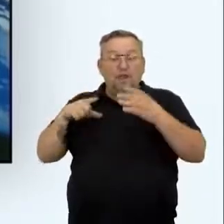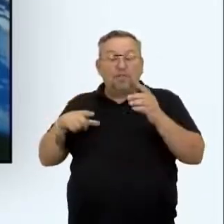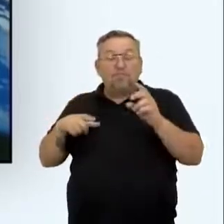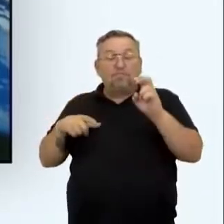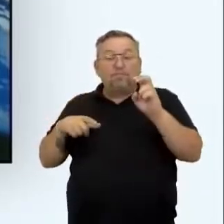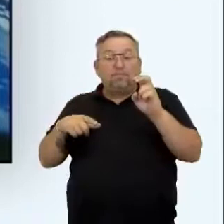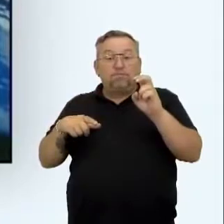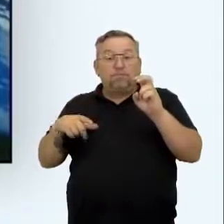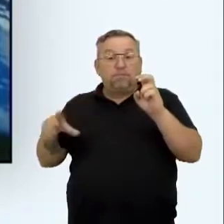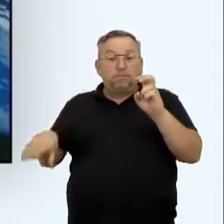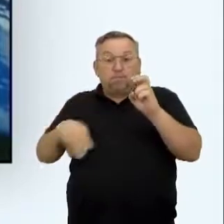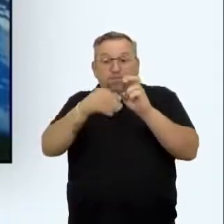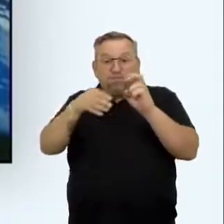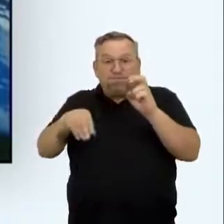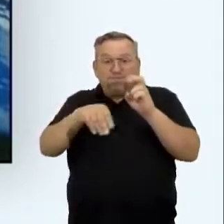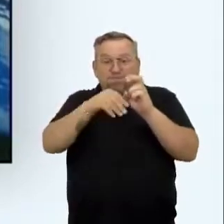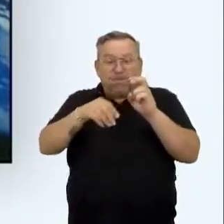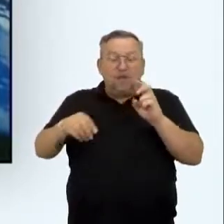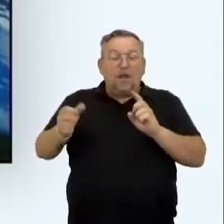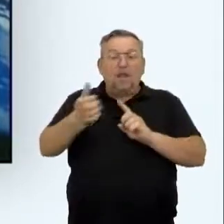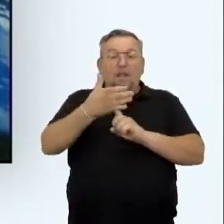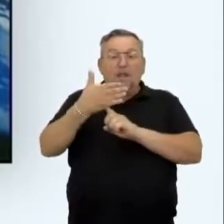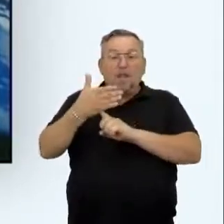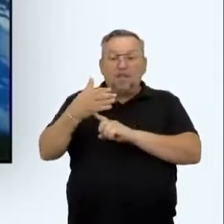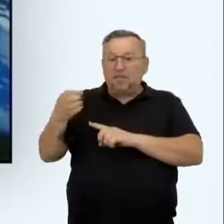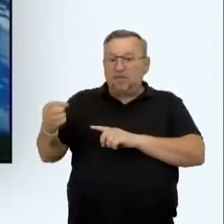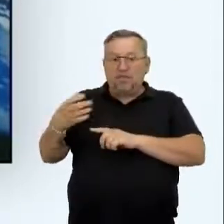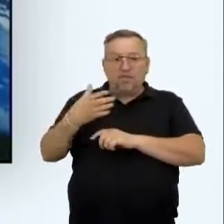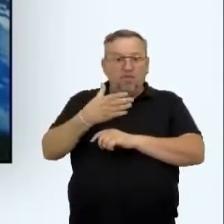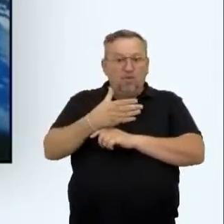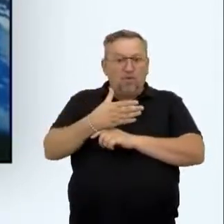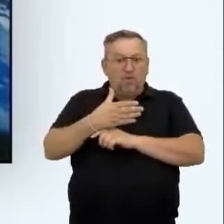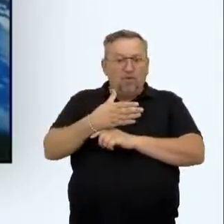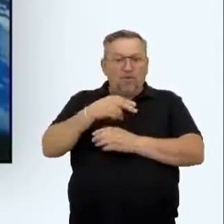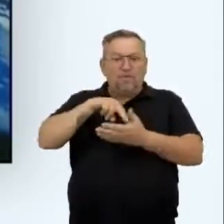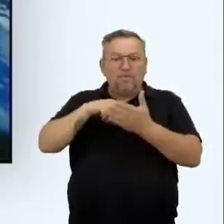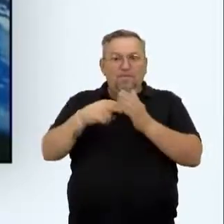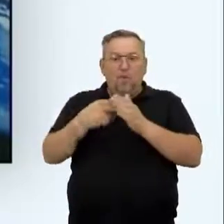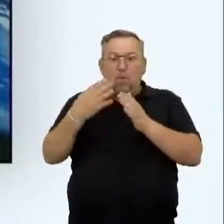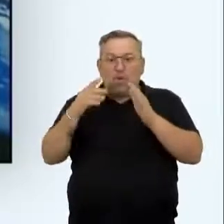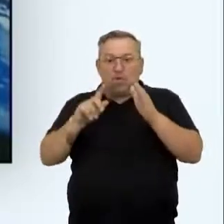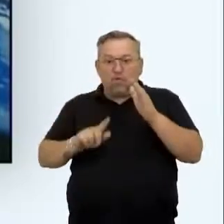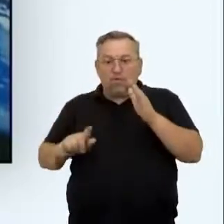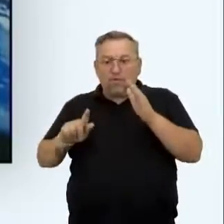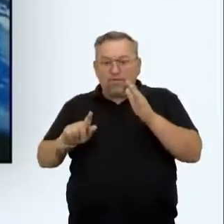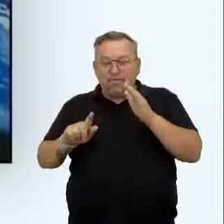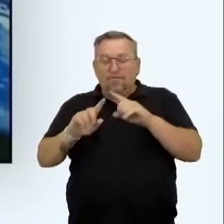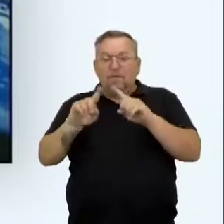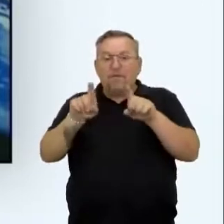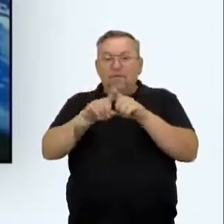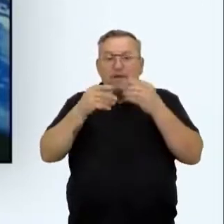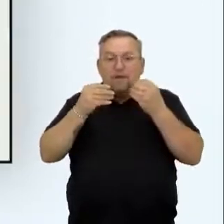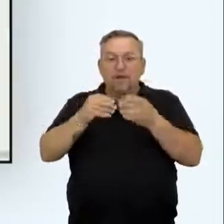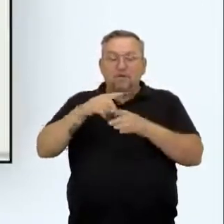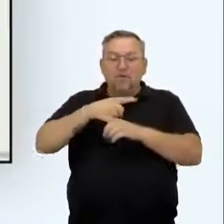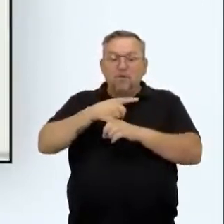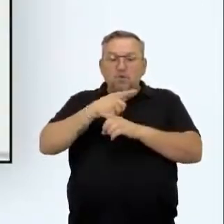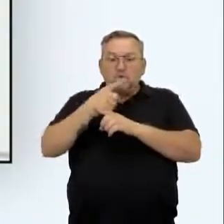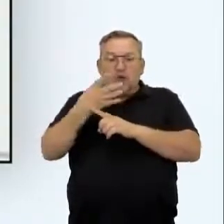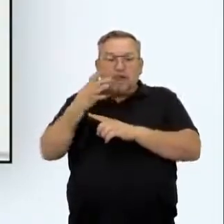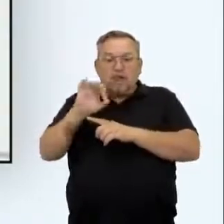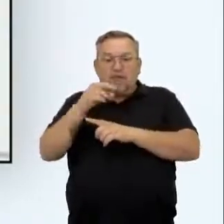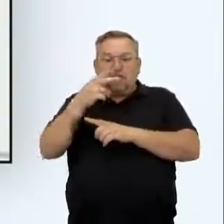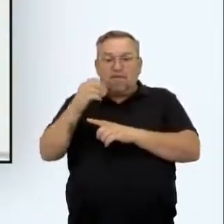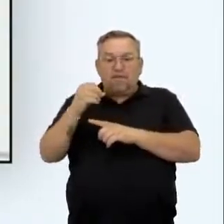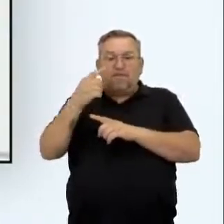fatores tecnológicos totalmente revolucionários em relação à 4G, que permite não só alta velocidade, 10 a 20 vezes mais